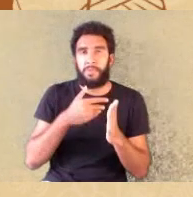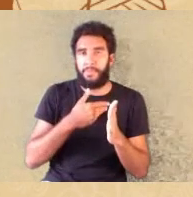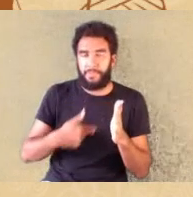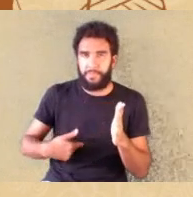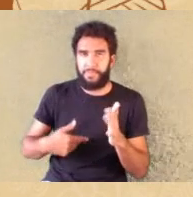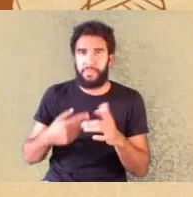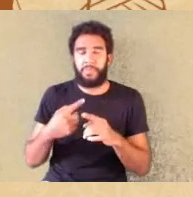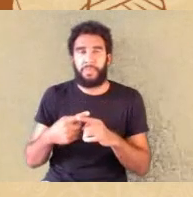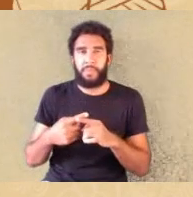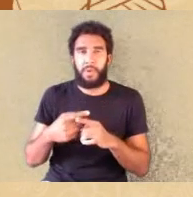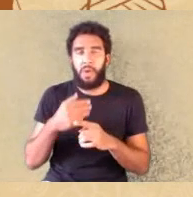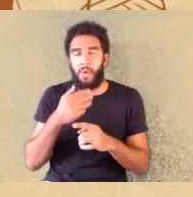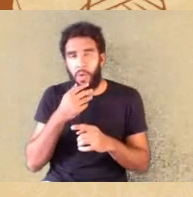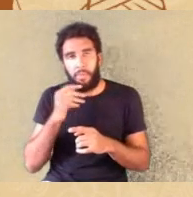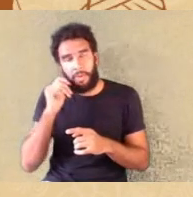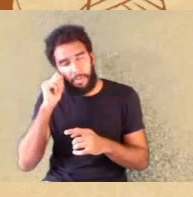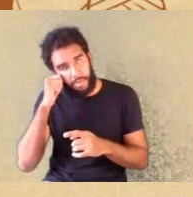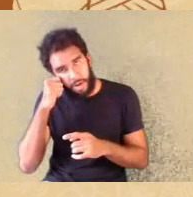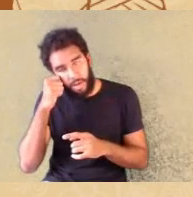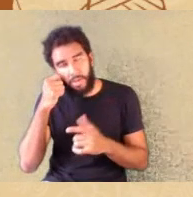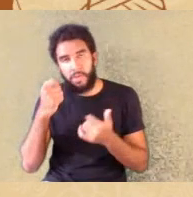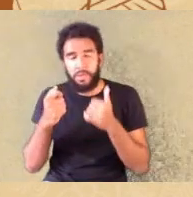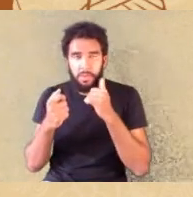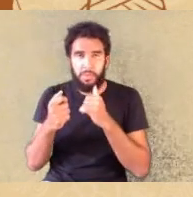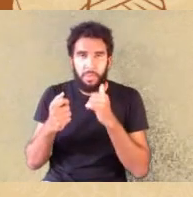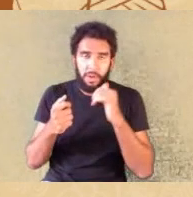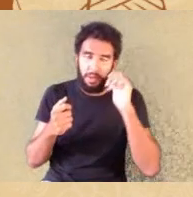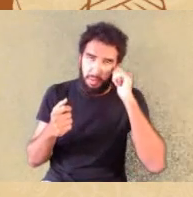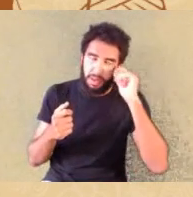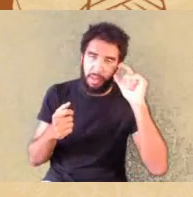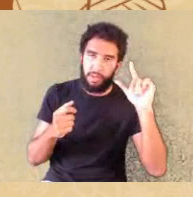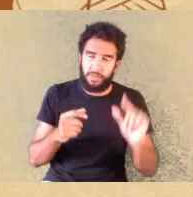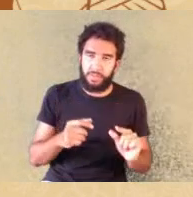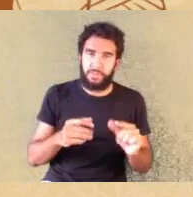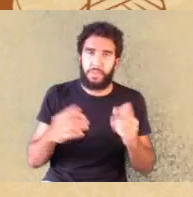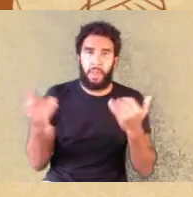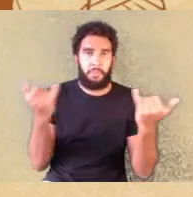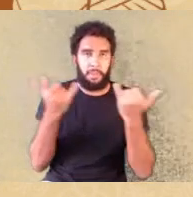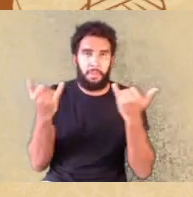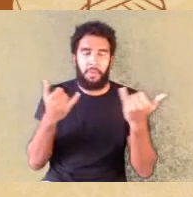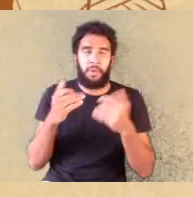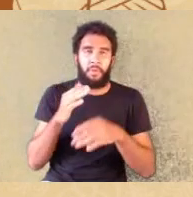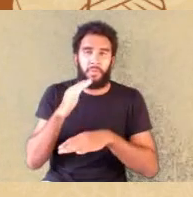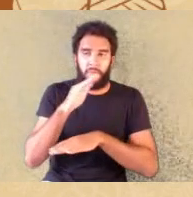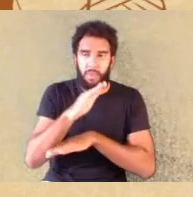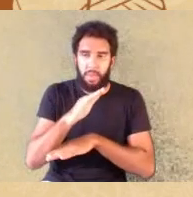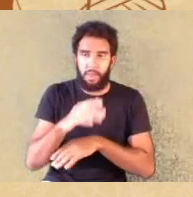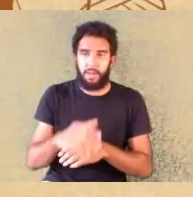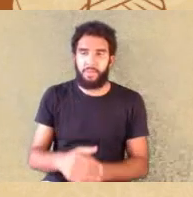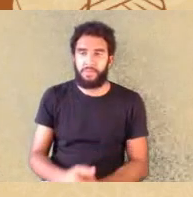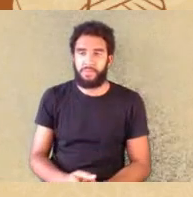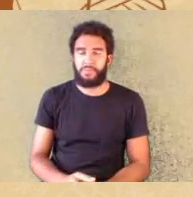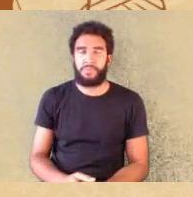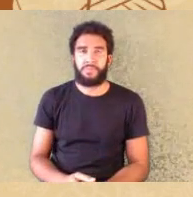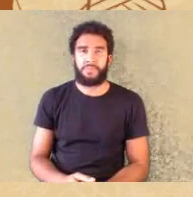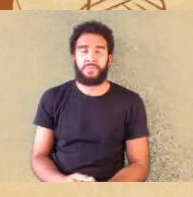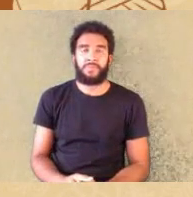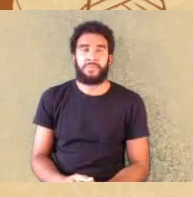negras diminuiu. Tá? Eu vou pular esses dados mais básicos e focar nos efeitos patogênicos do